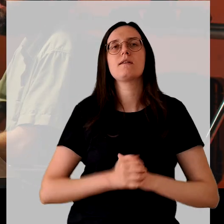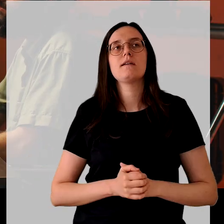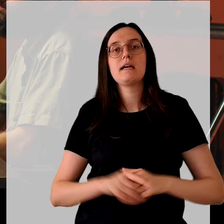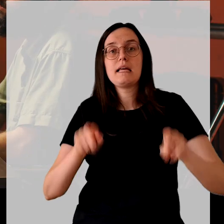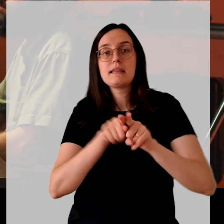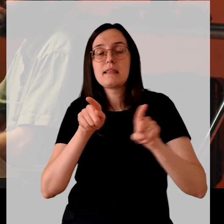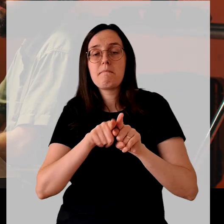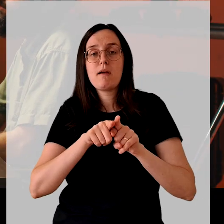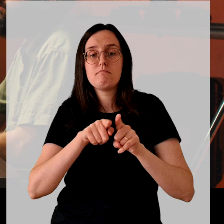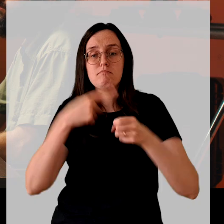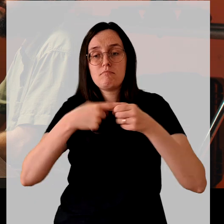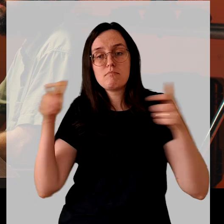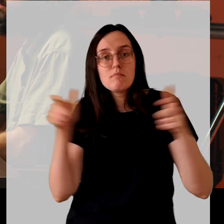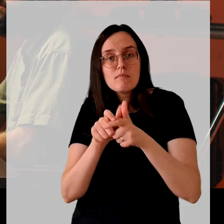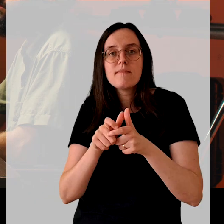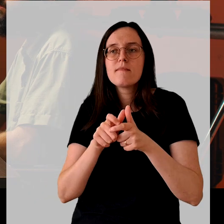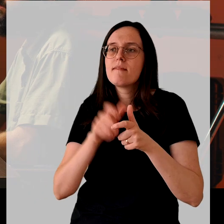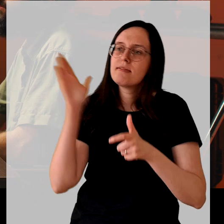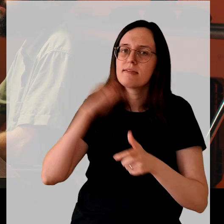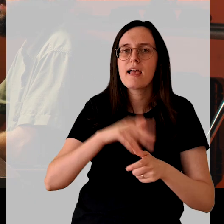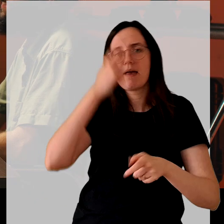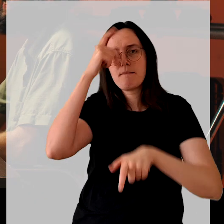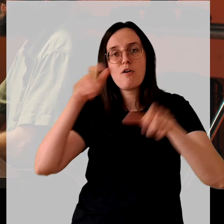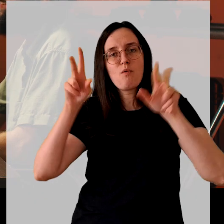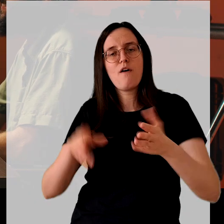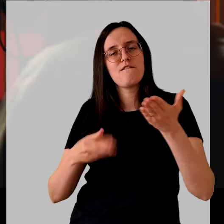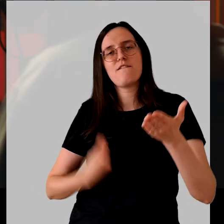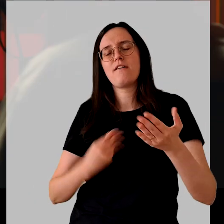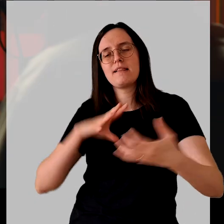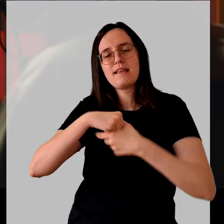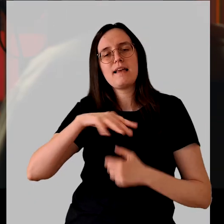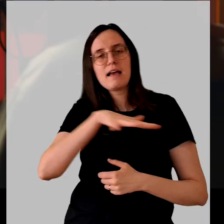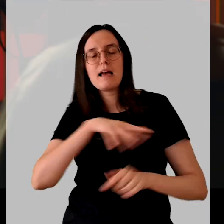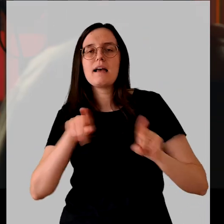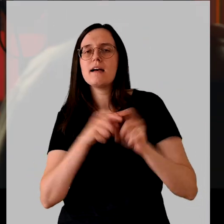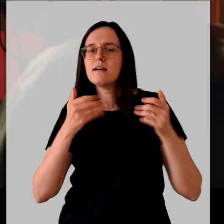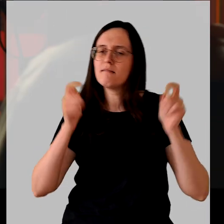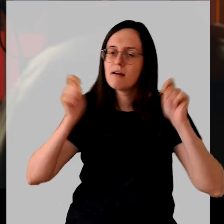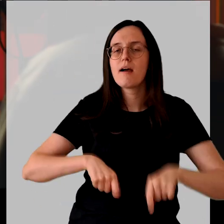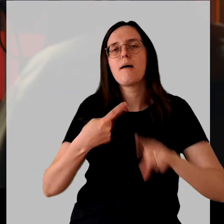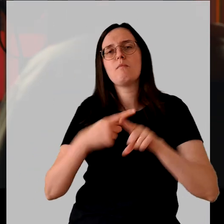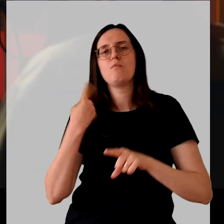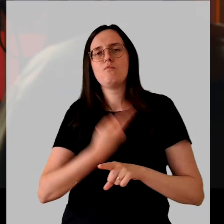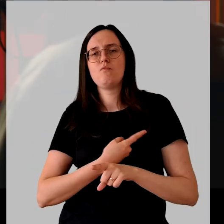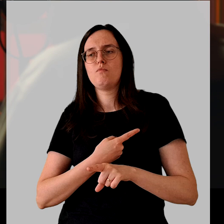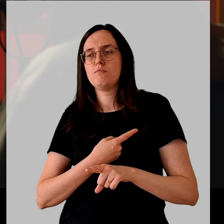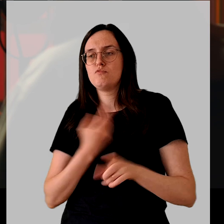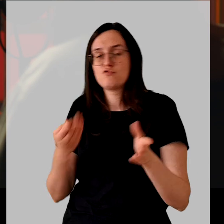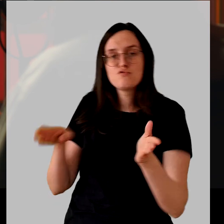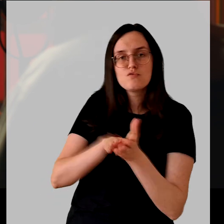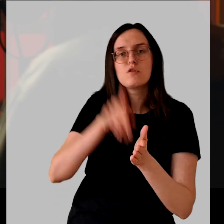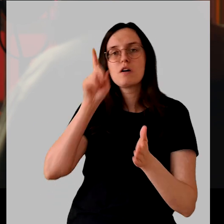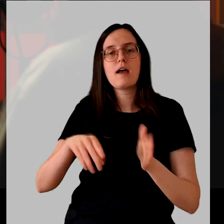né? Ir para o interior, trazer pessoas como você, né? Para dentro do setor e capacitar, porque a gente está